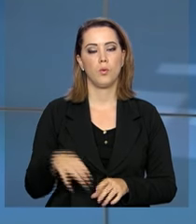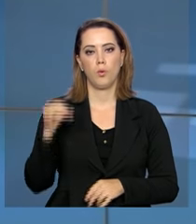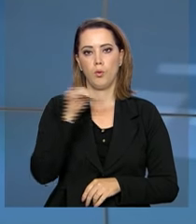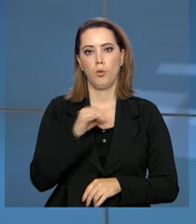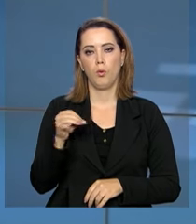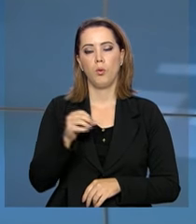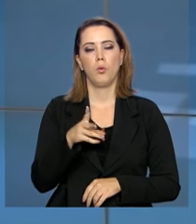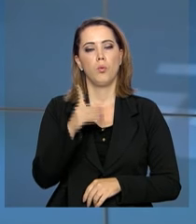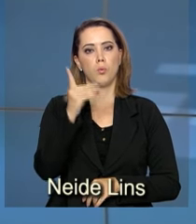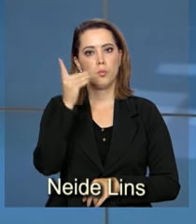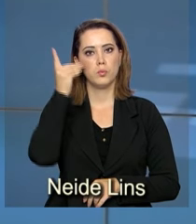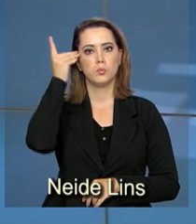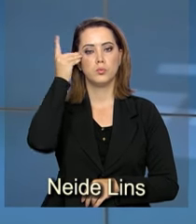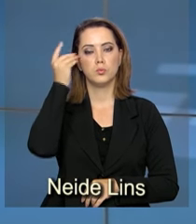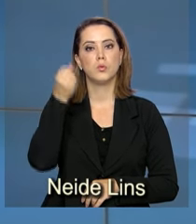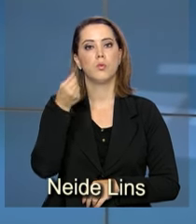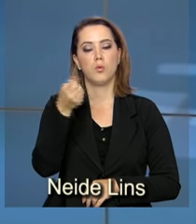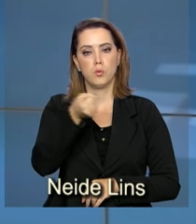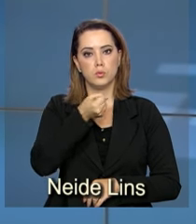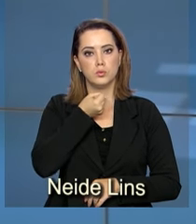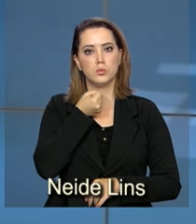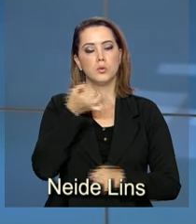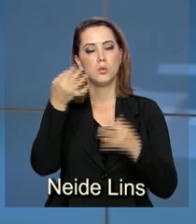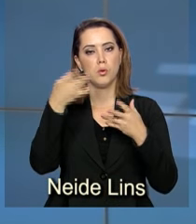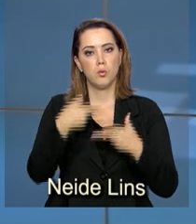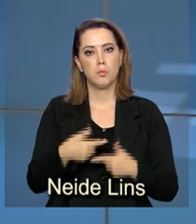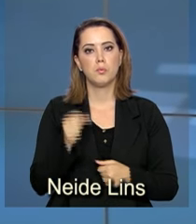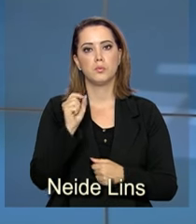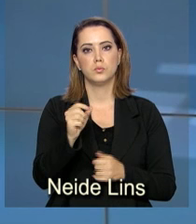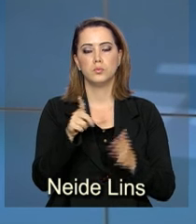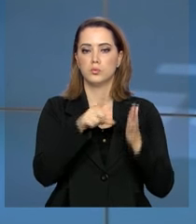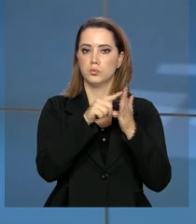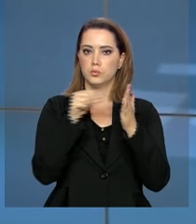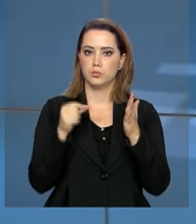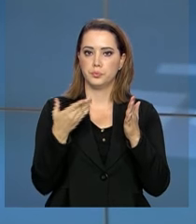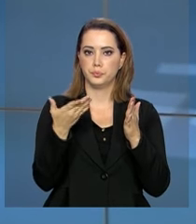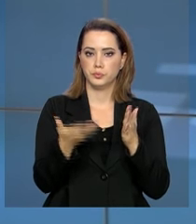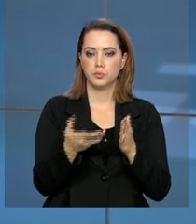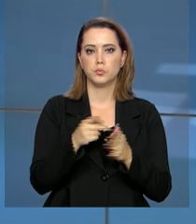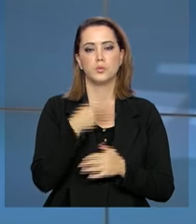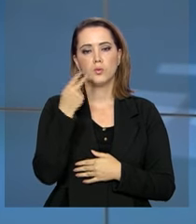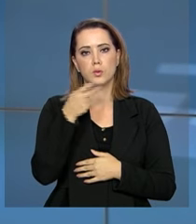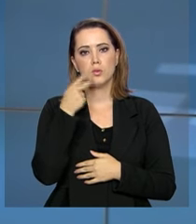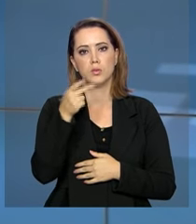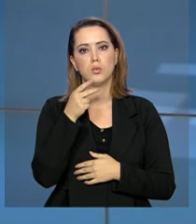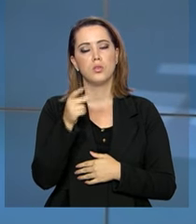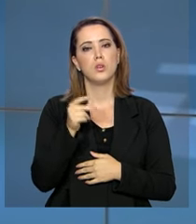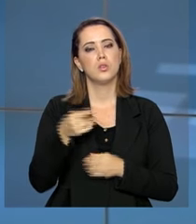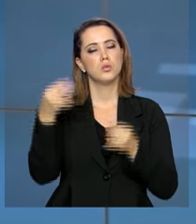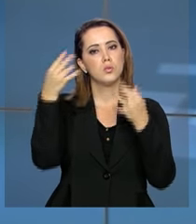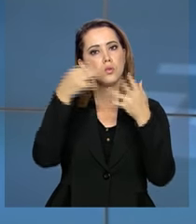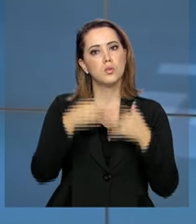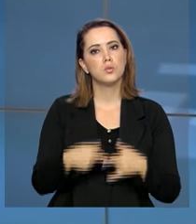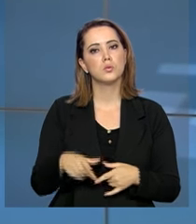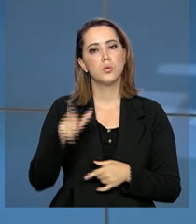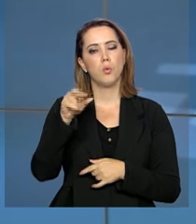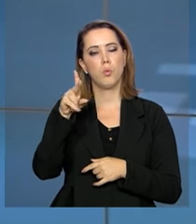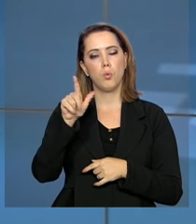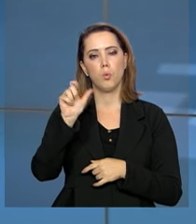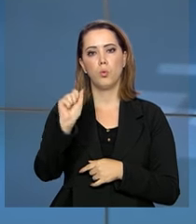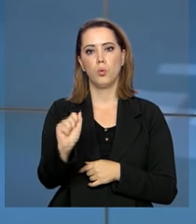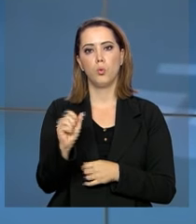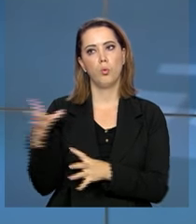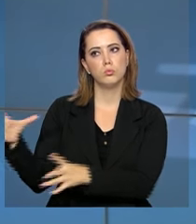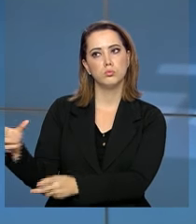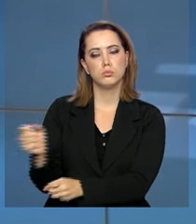Olá, a presidenta Dilma Rousseff concedeu declaração à imprensa no Palácio do Planalto. Ela falou sobre o depoimento do ex-presidente da